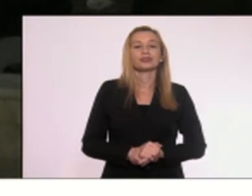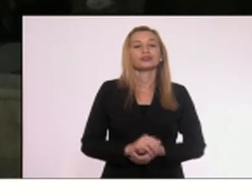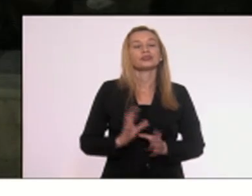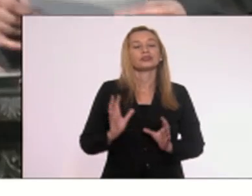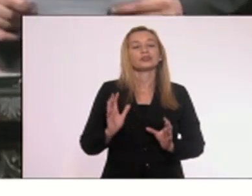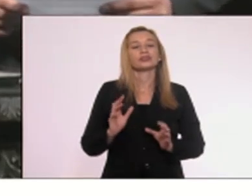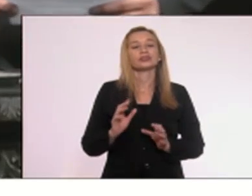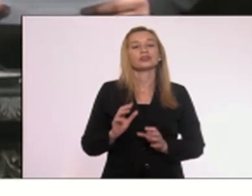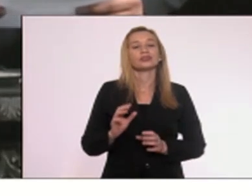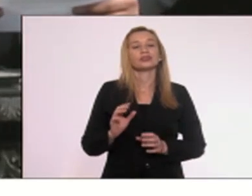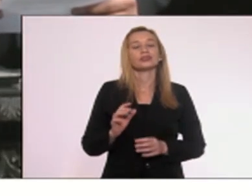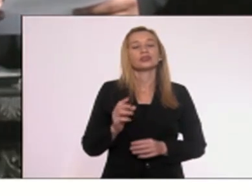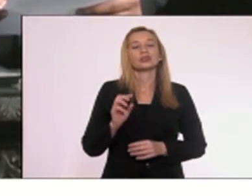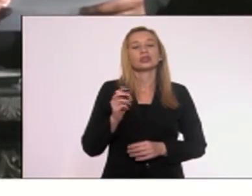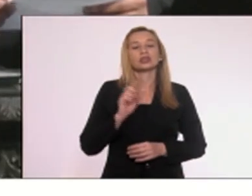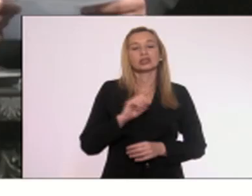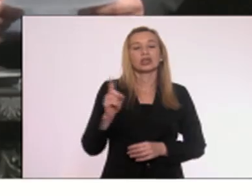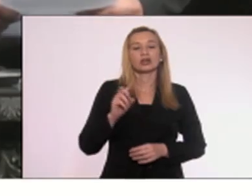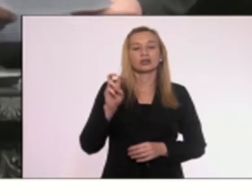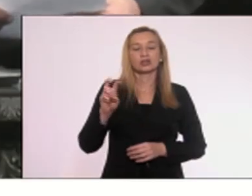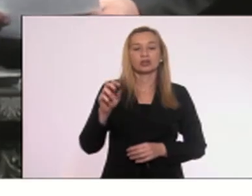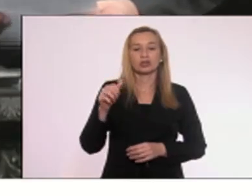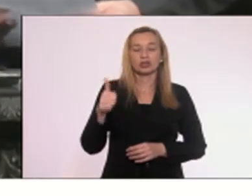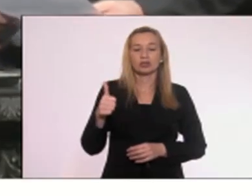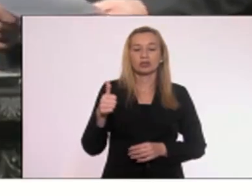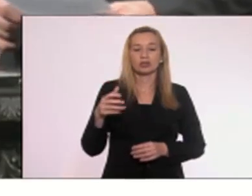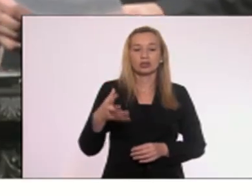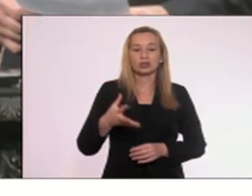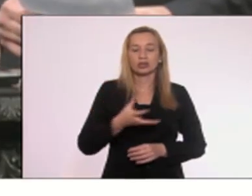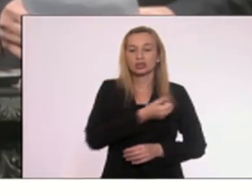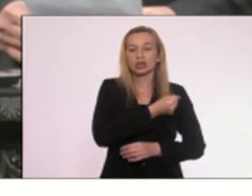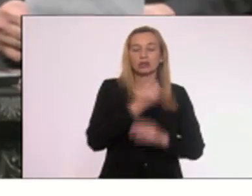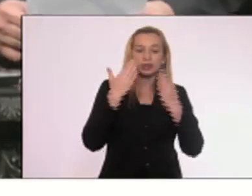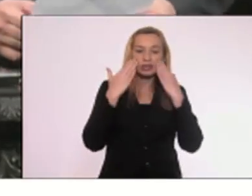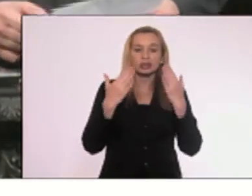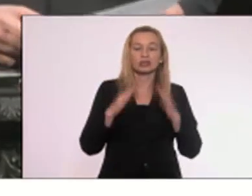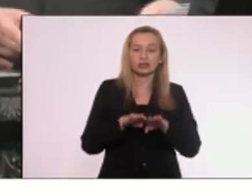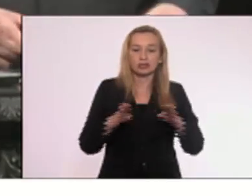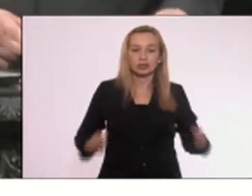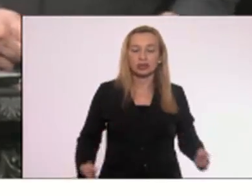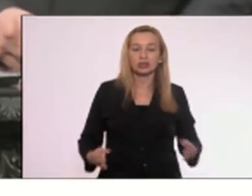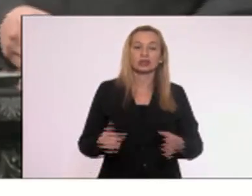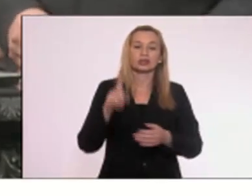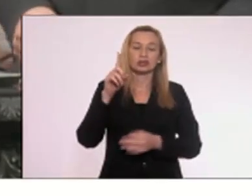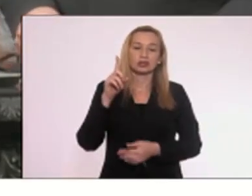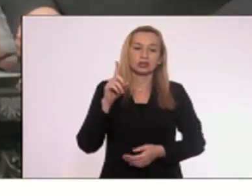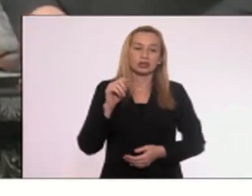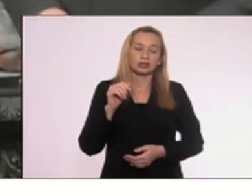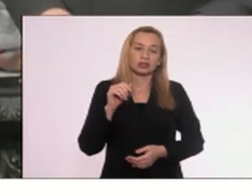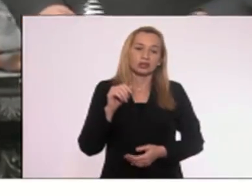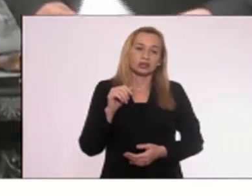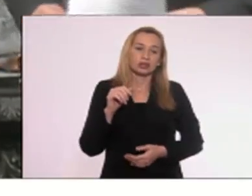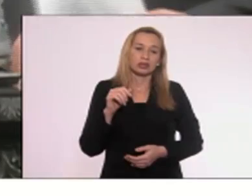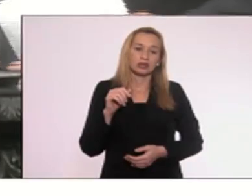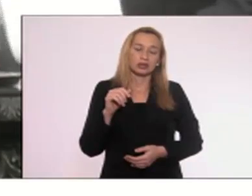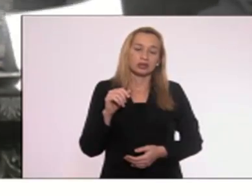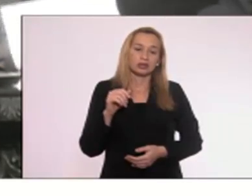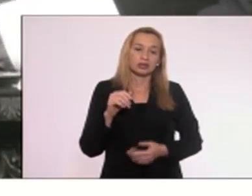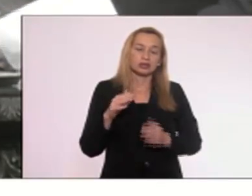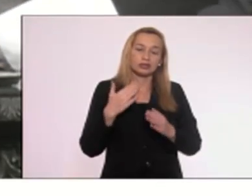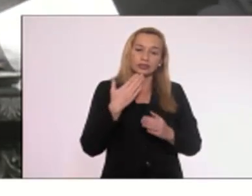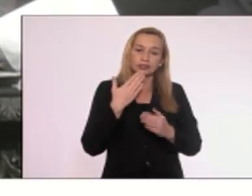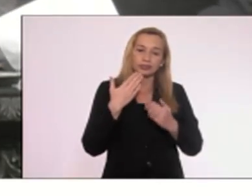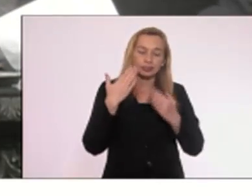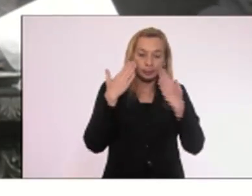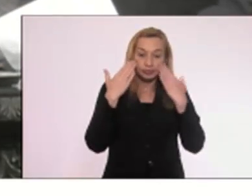Total 51 não. Os vetos foram mantidos, salvo os destaques. Há sobre a mesa requerimento de destaque dos termos